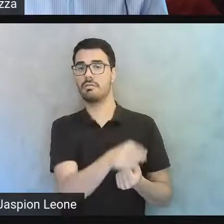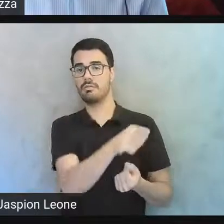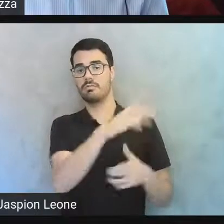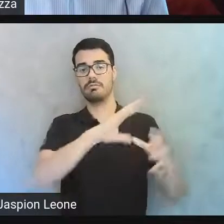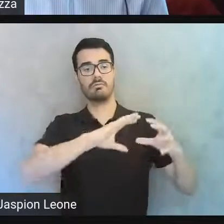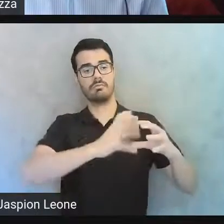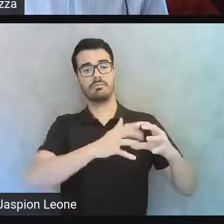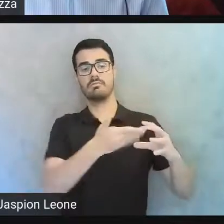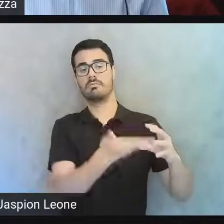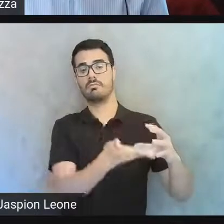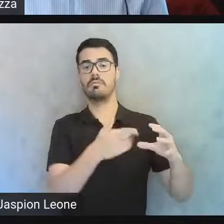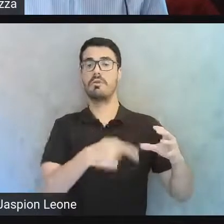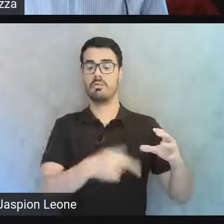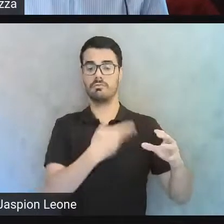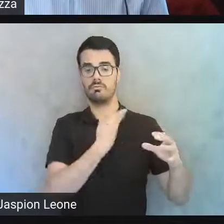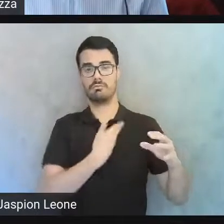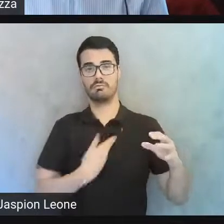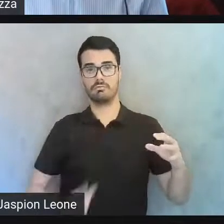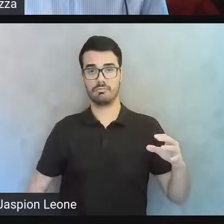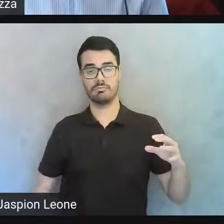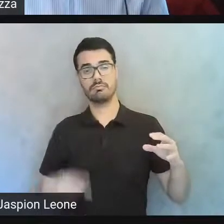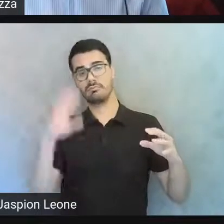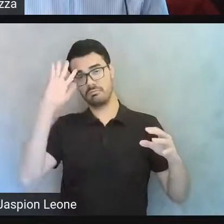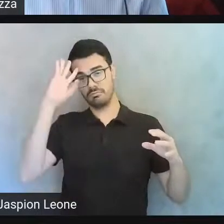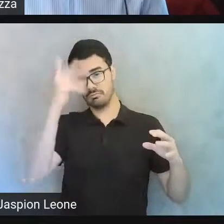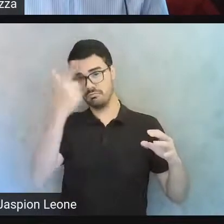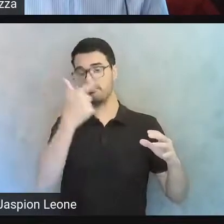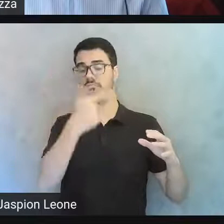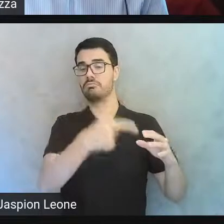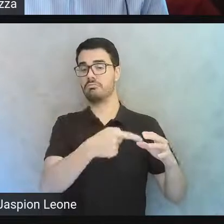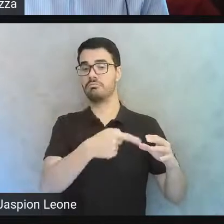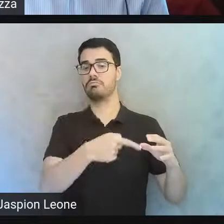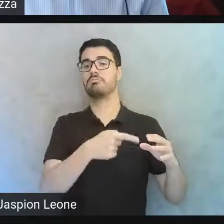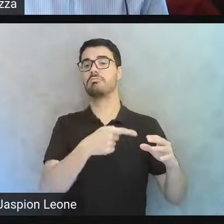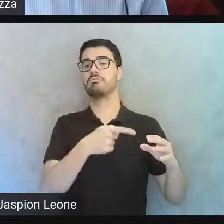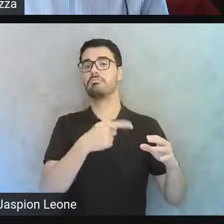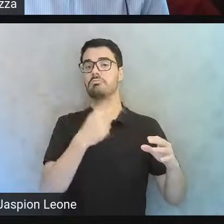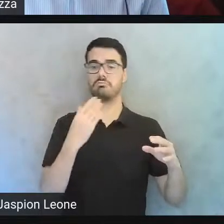né? E aí o Estado vem dando proporcionalmente